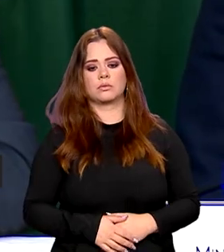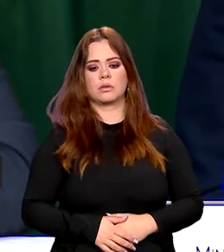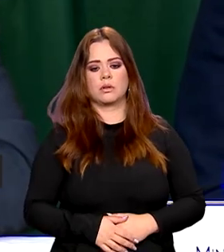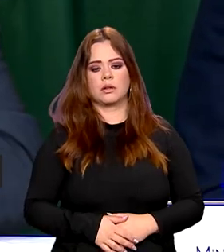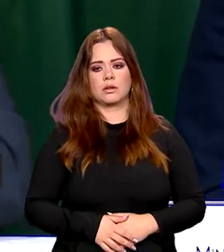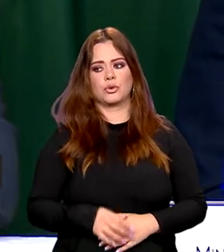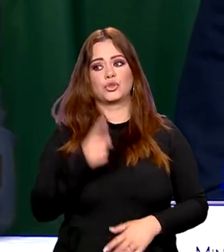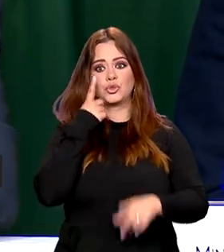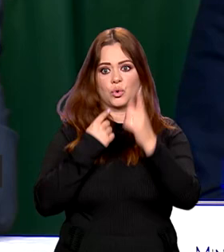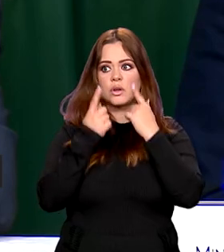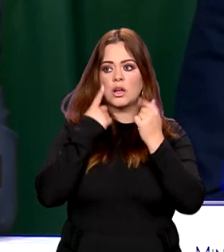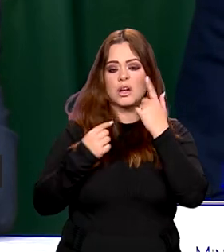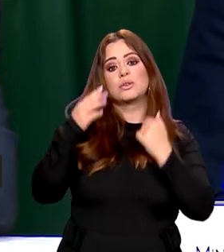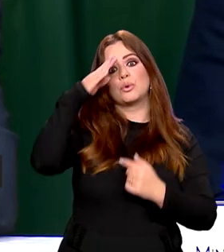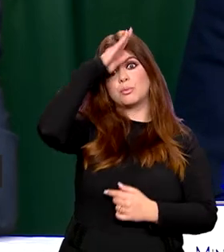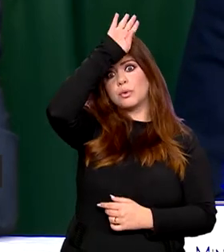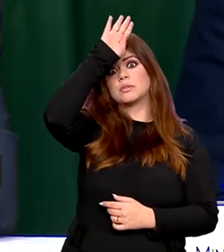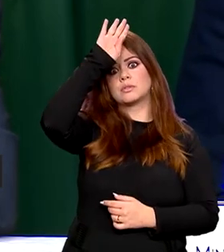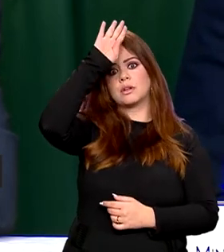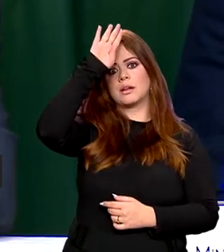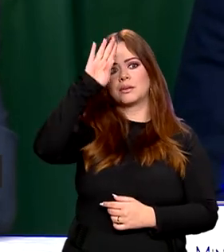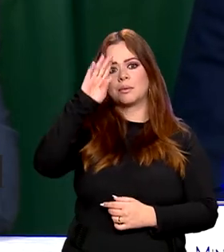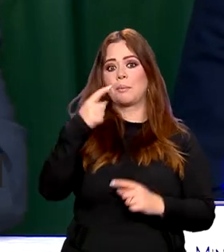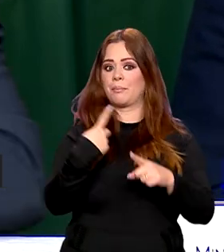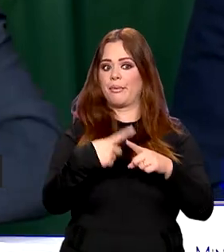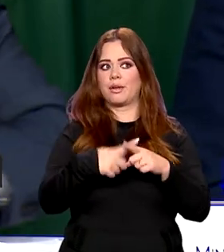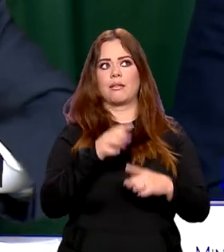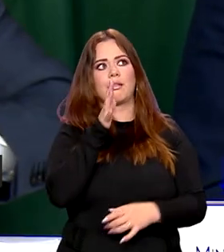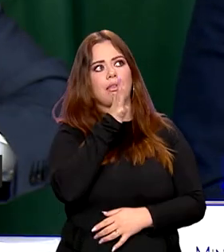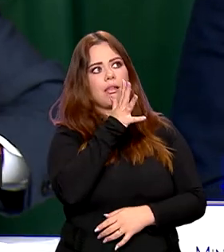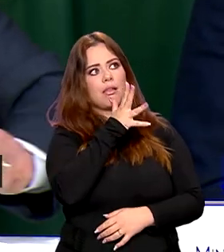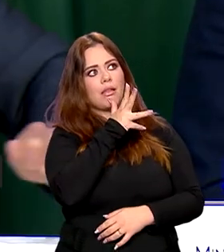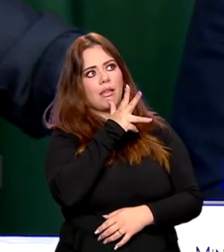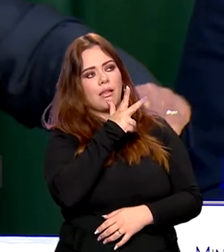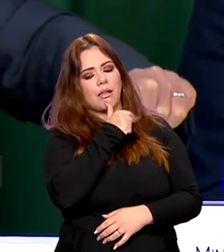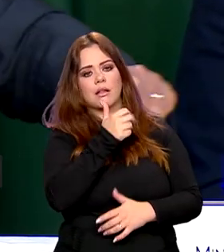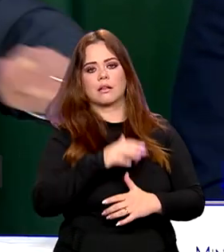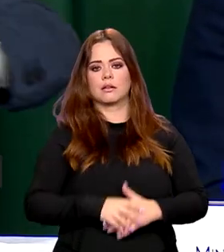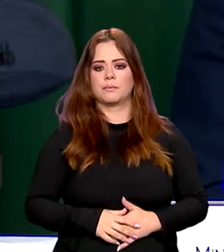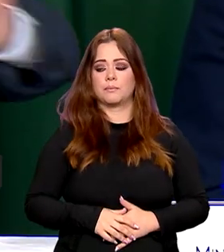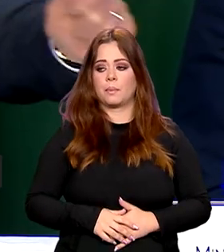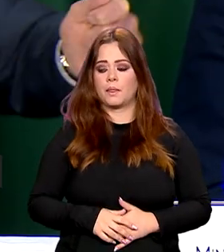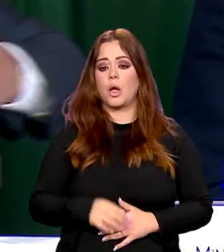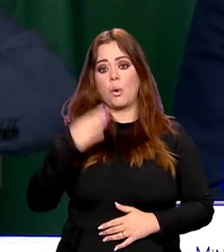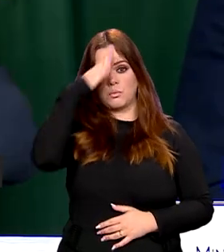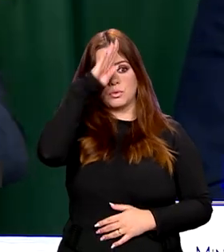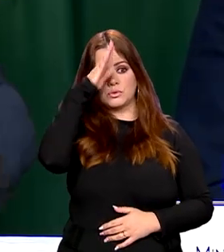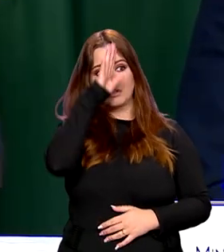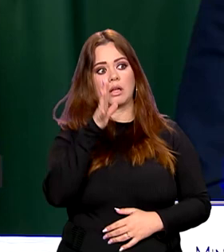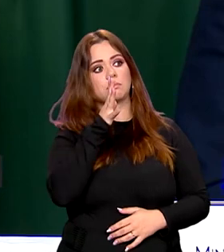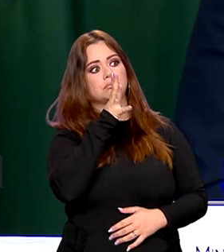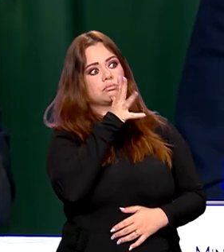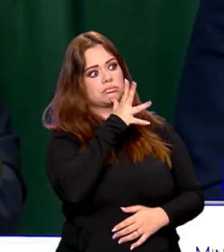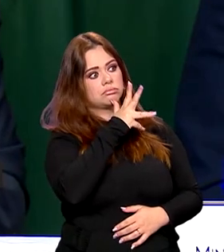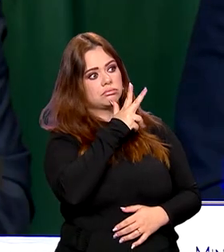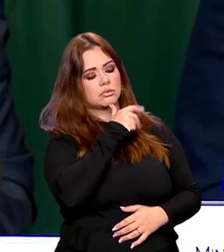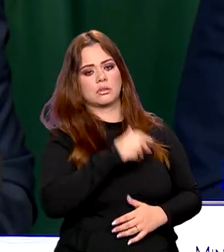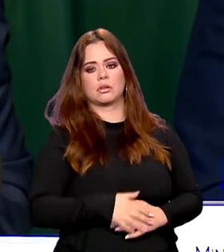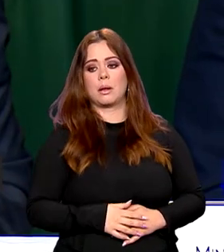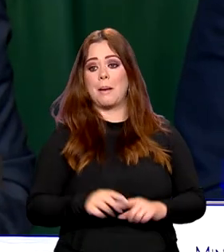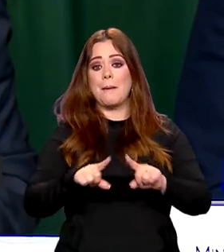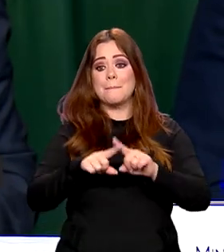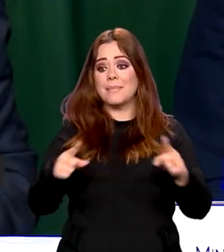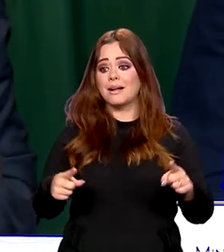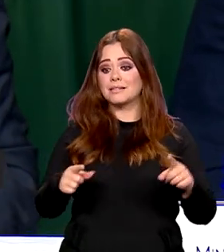chorando é o Bolsonaro, porque demora para a oposição. O cara que está na oposição, 3 anos e meio, demora, mas para quem está no governo, demora